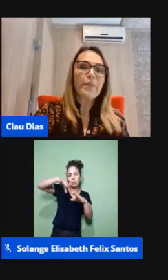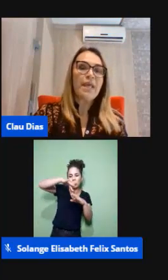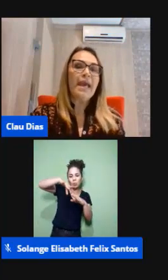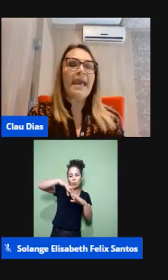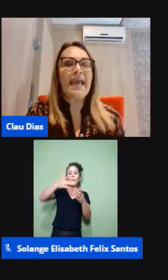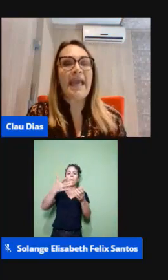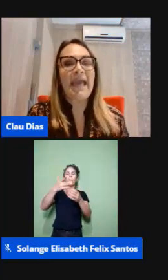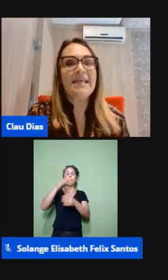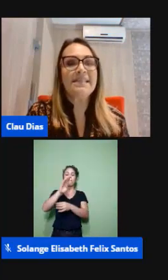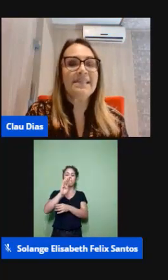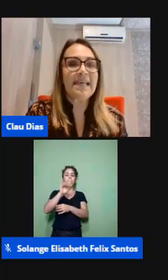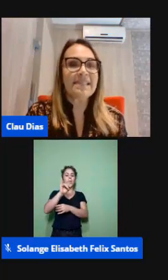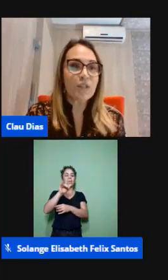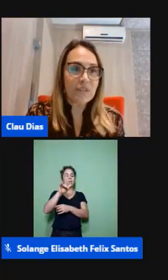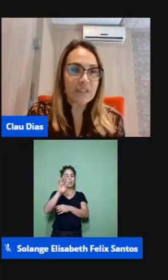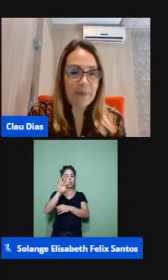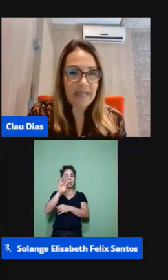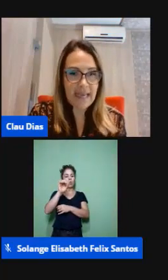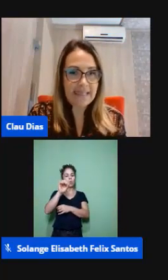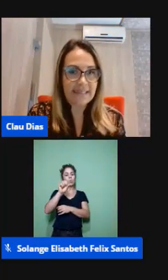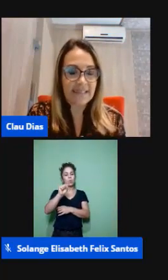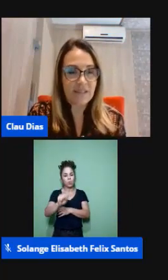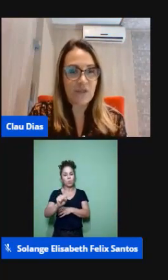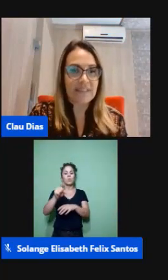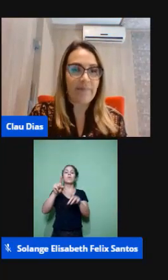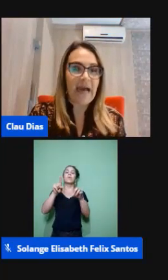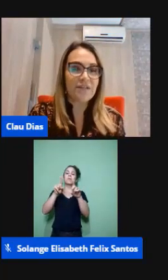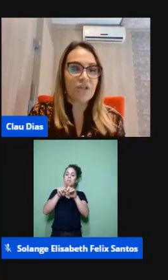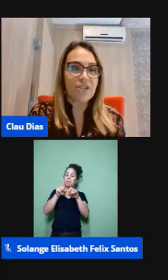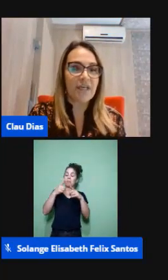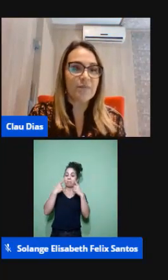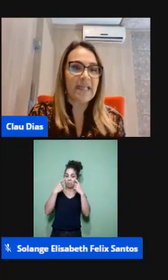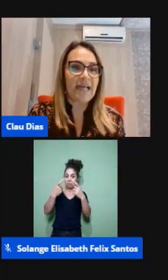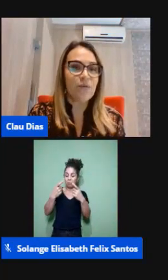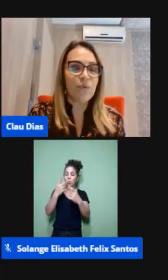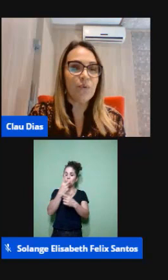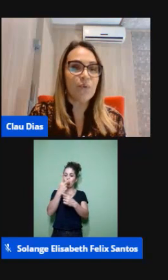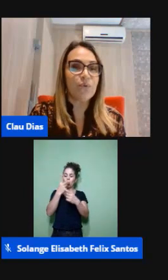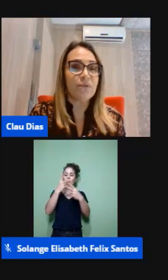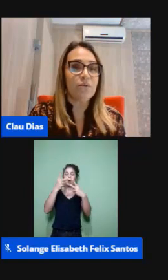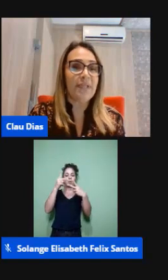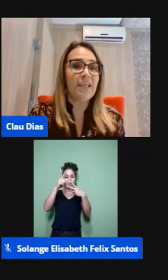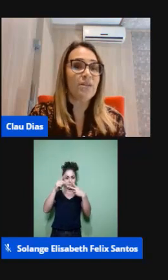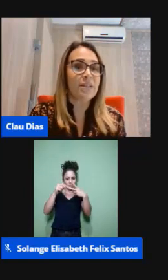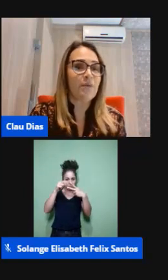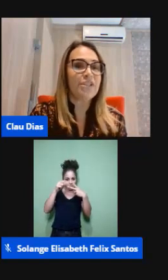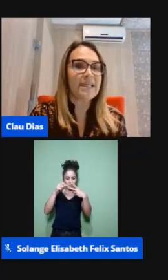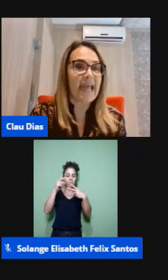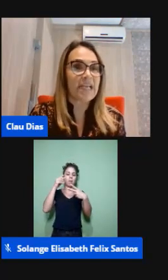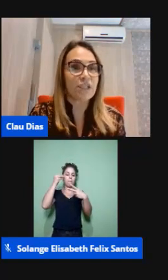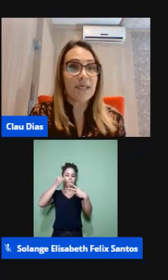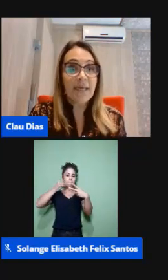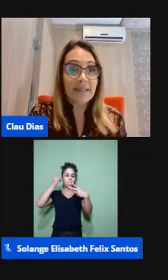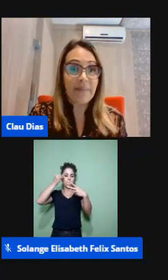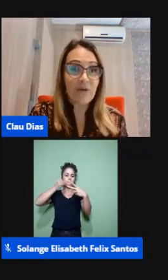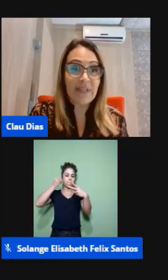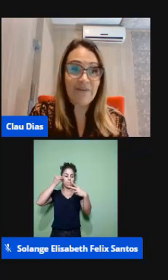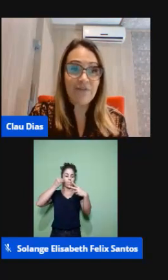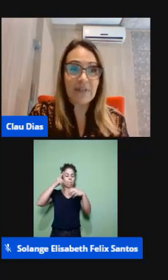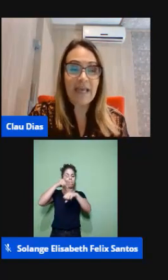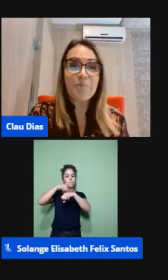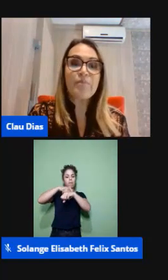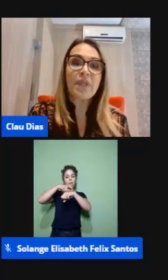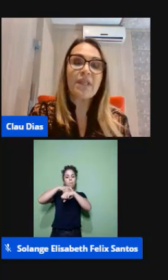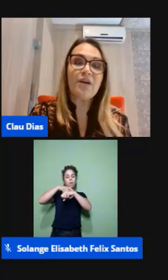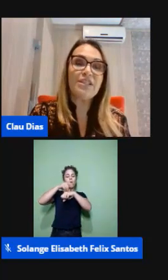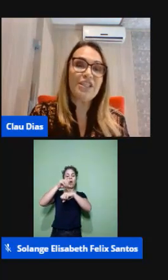né? Essas duas experiências, esses dois trabalhos, nós tiramos lá do link Tempo de Creche, que também é um